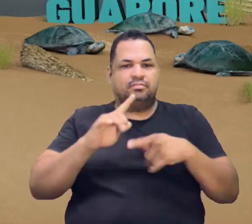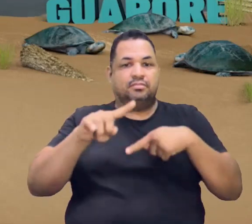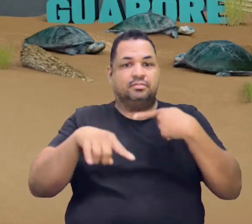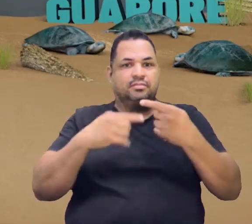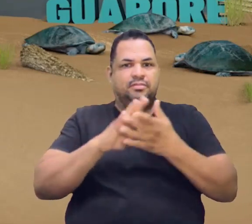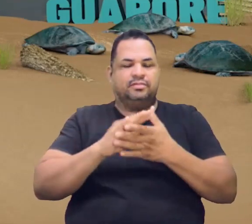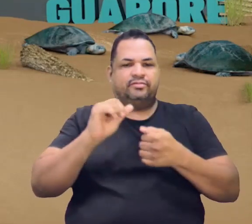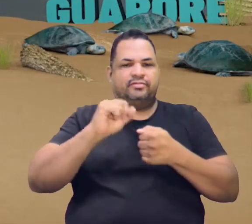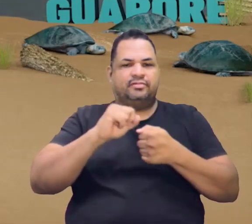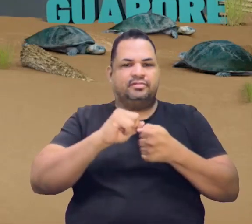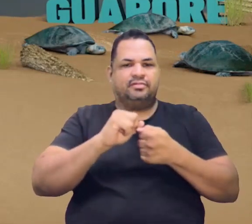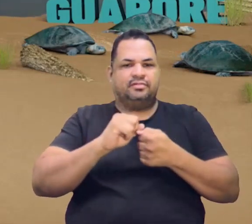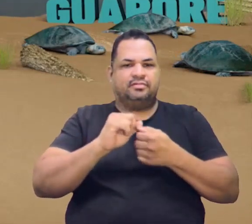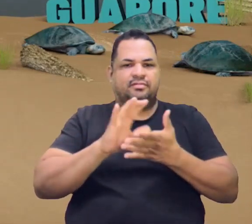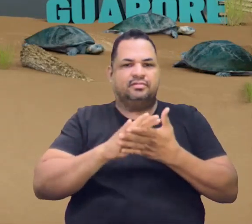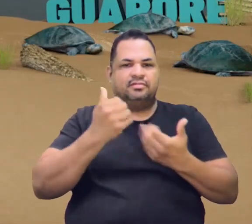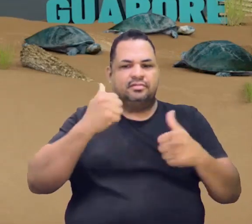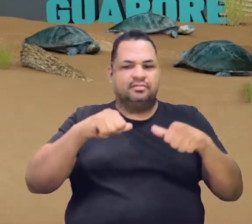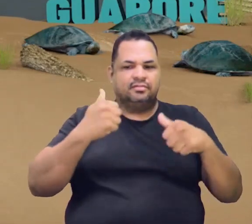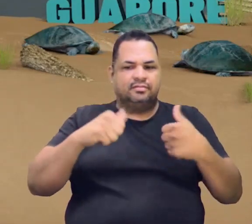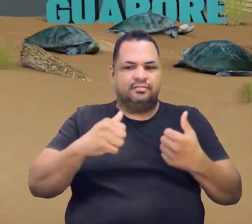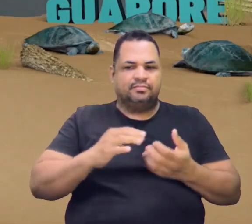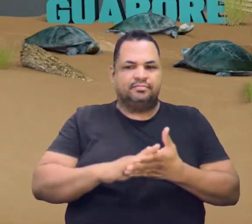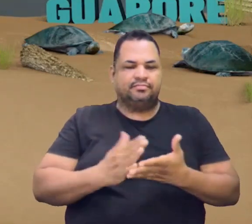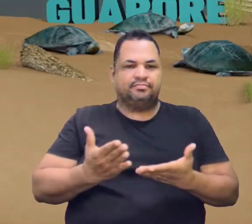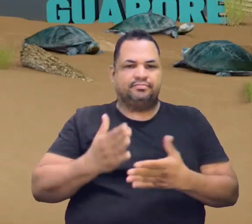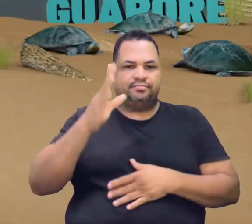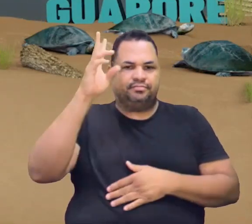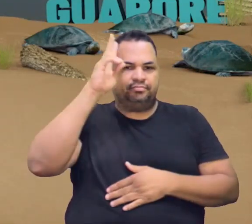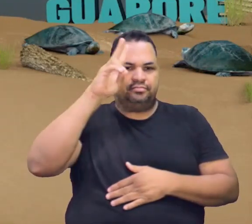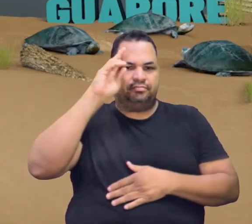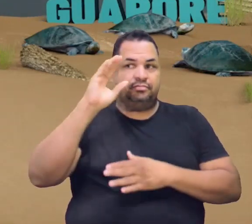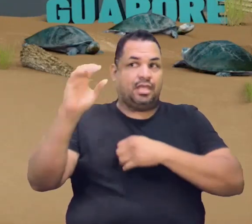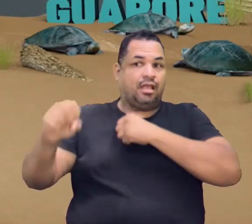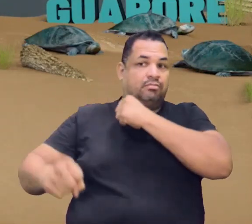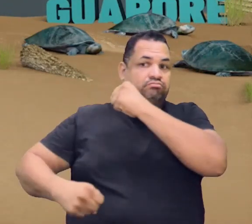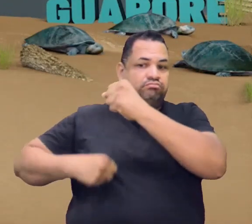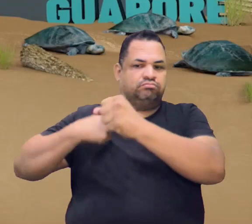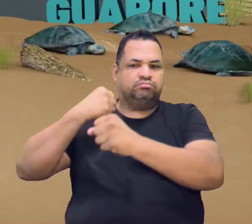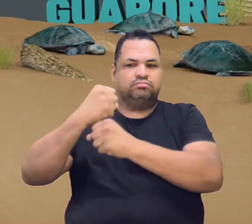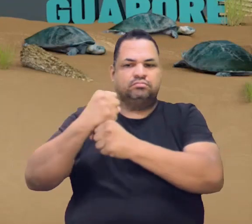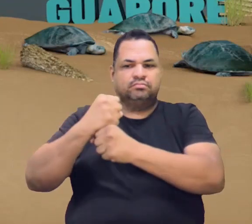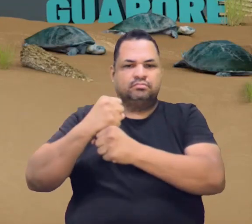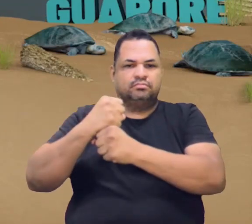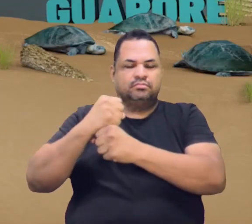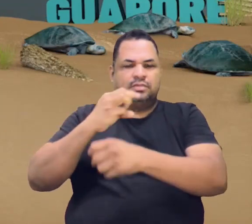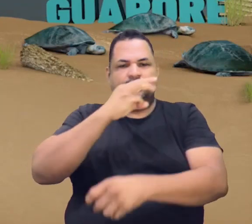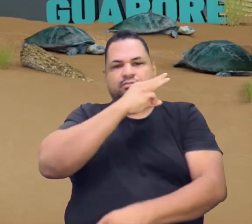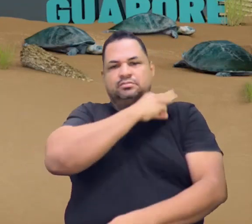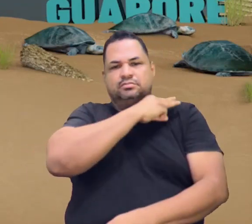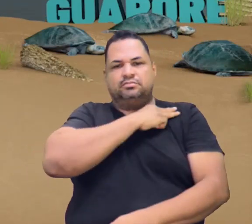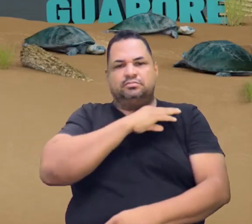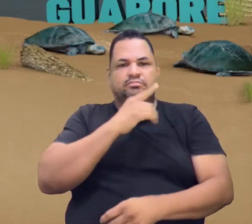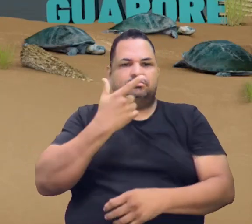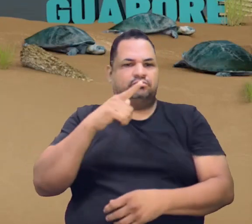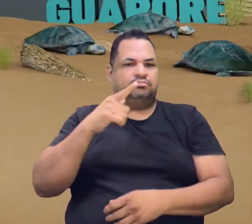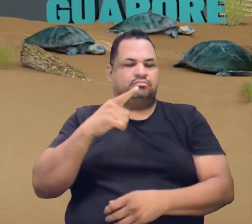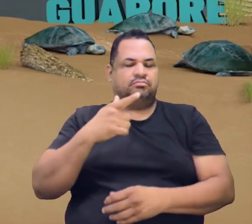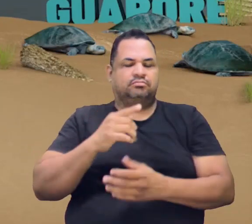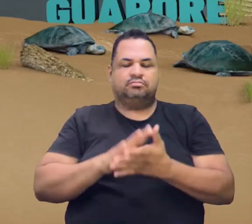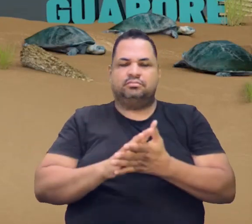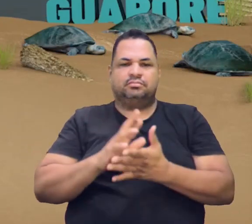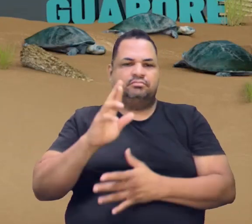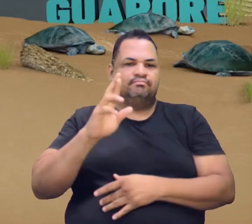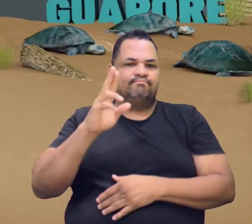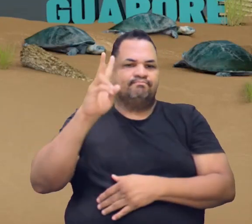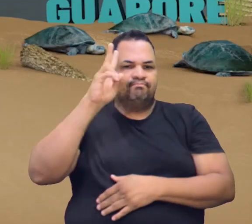fazendo a nossa avaliação. É isso mesmo. E lembrando que para o ano que vem, terceiro ano, não terá mais História de